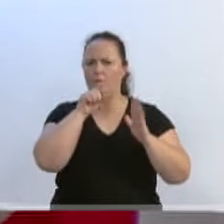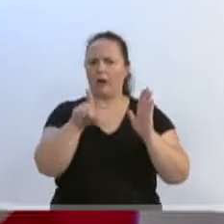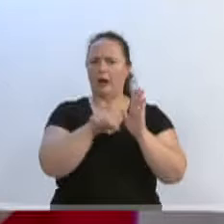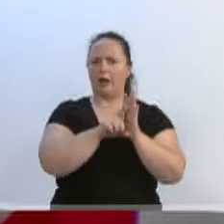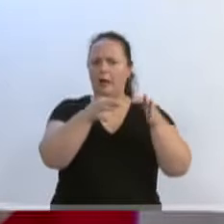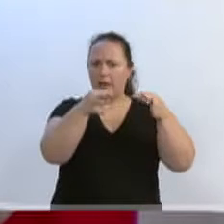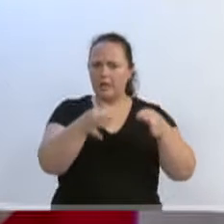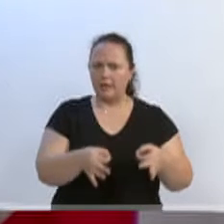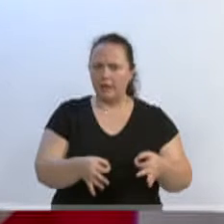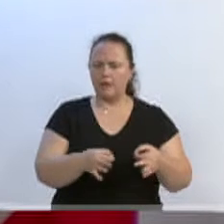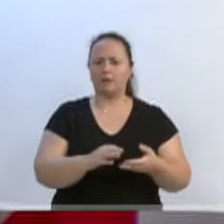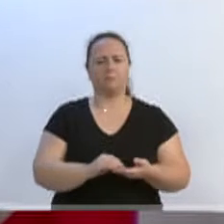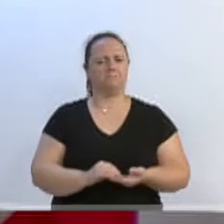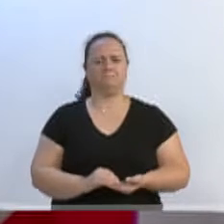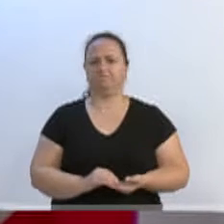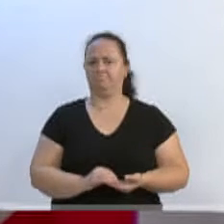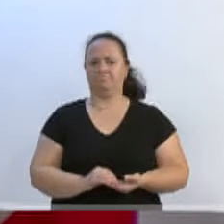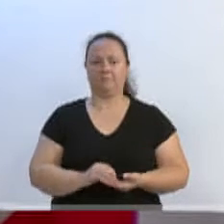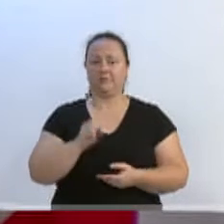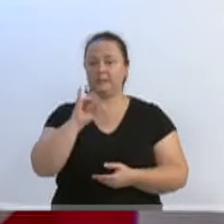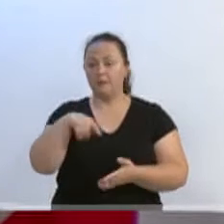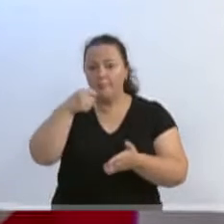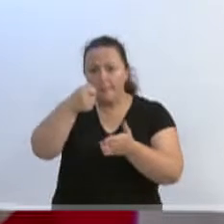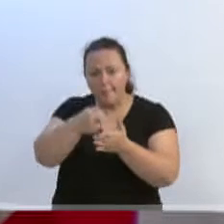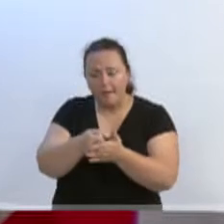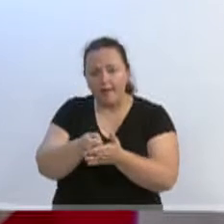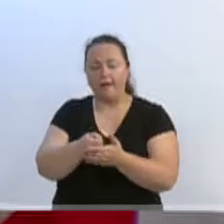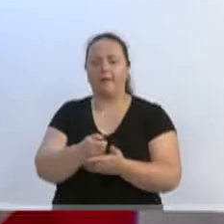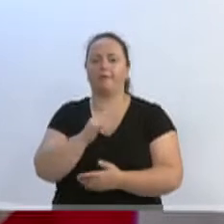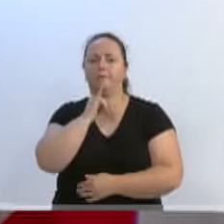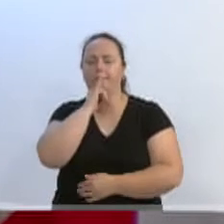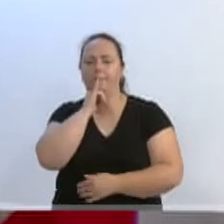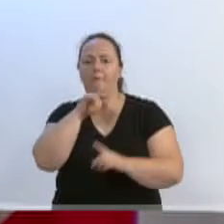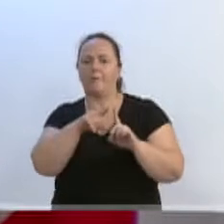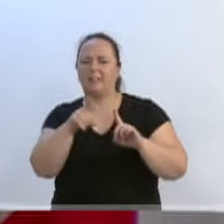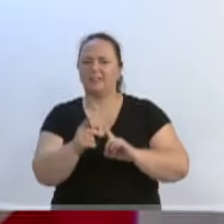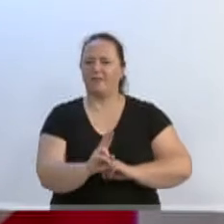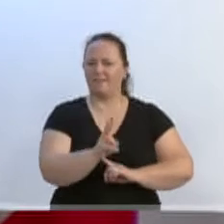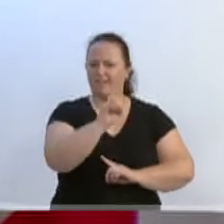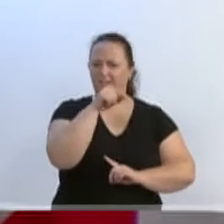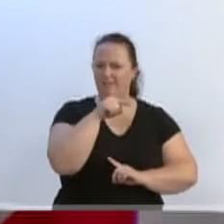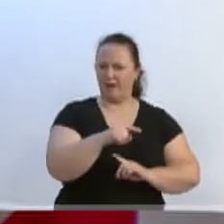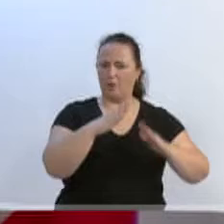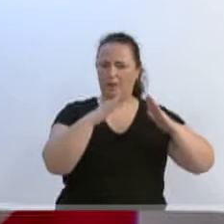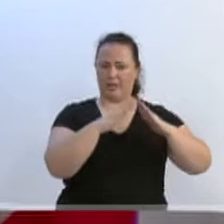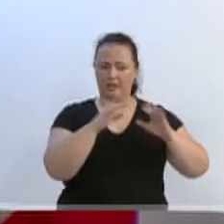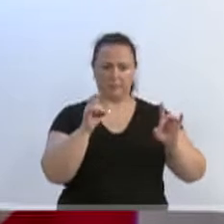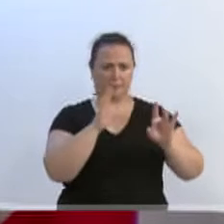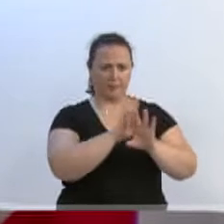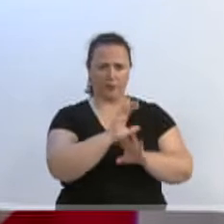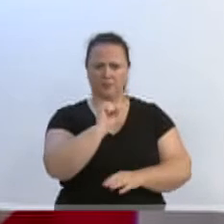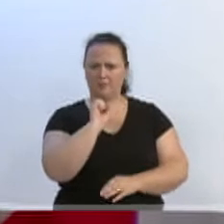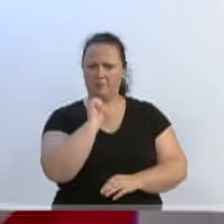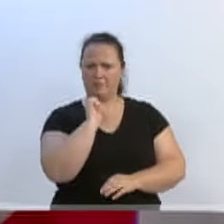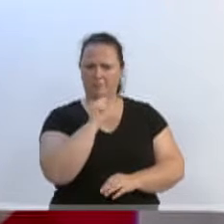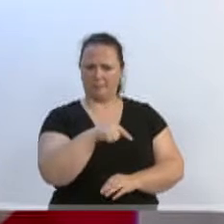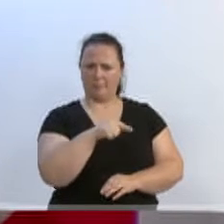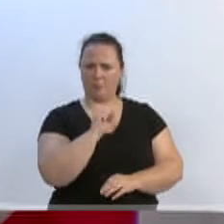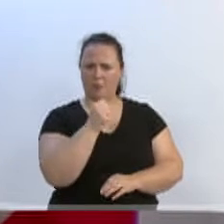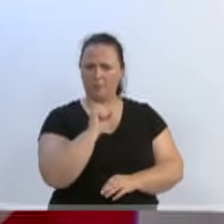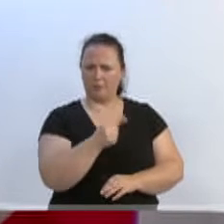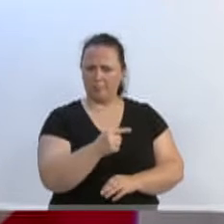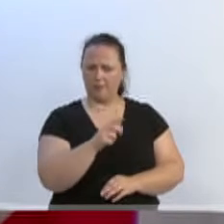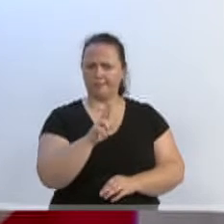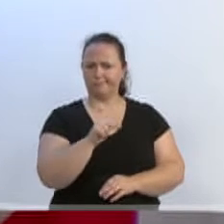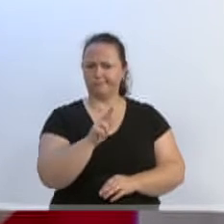que paga o iptu tem que estar legalizada que custa 8 mil reais então eu quero levar a nossa a